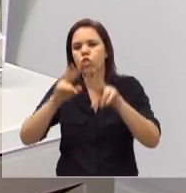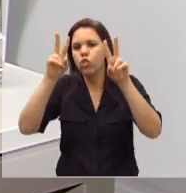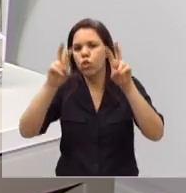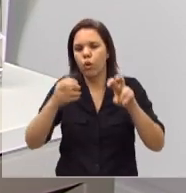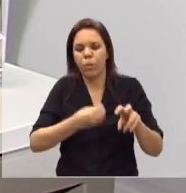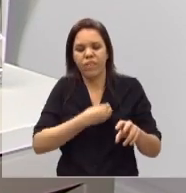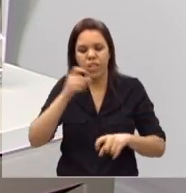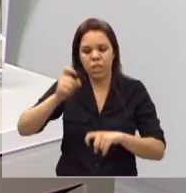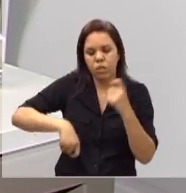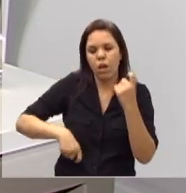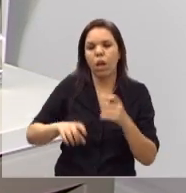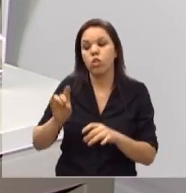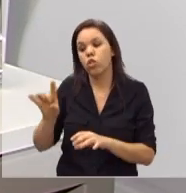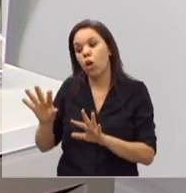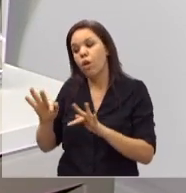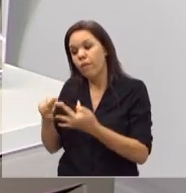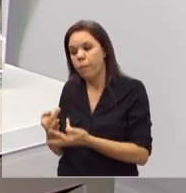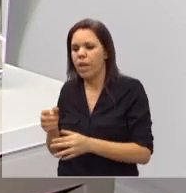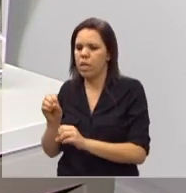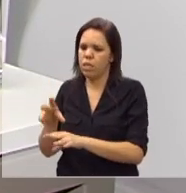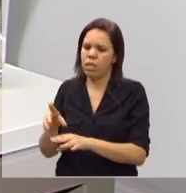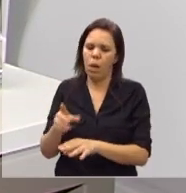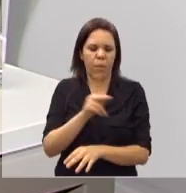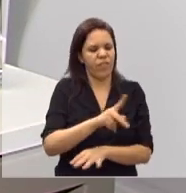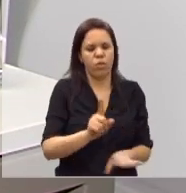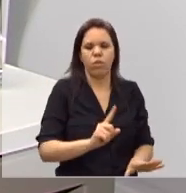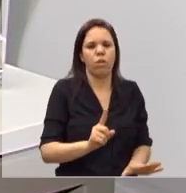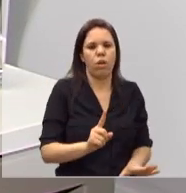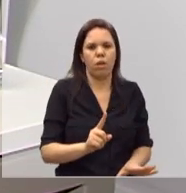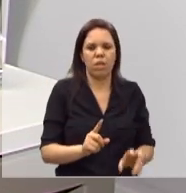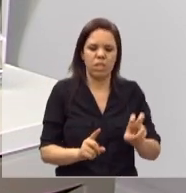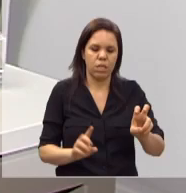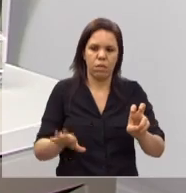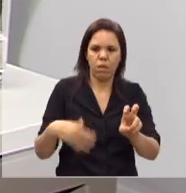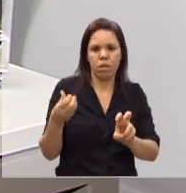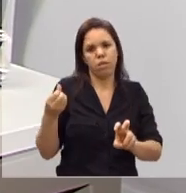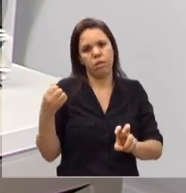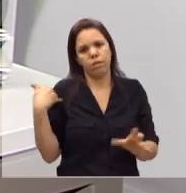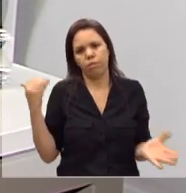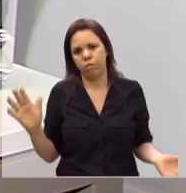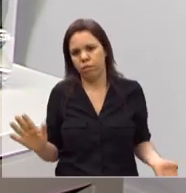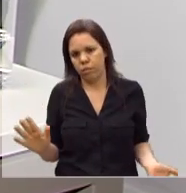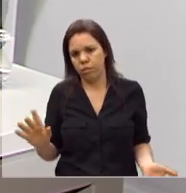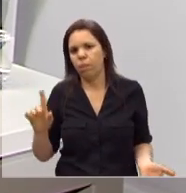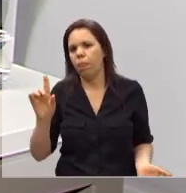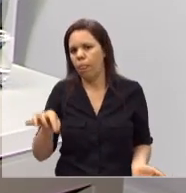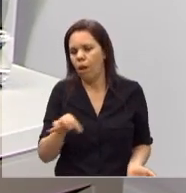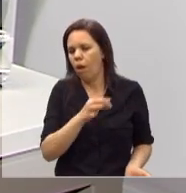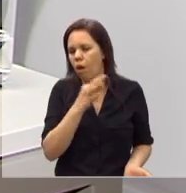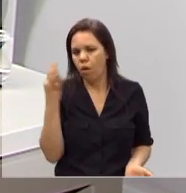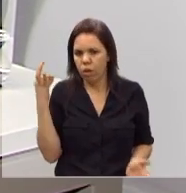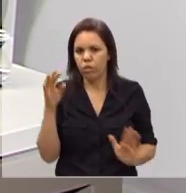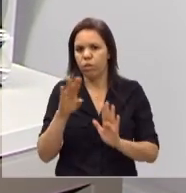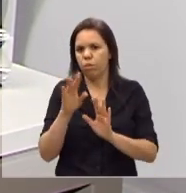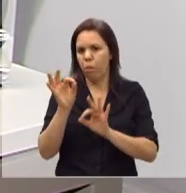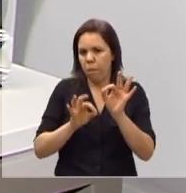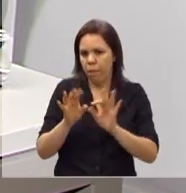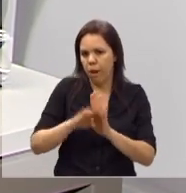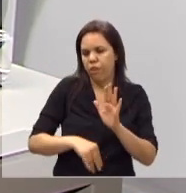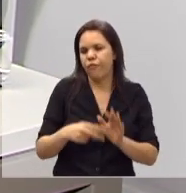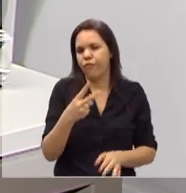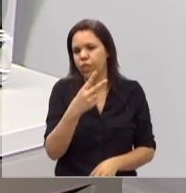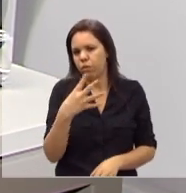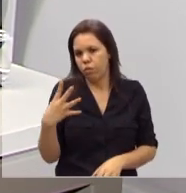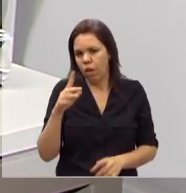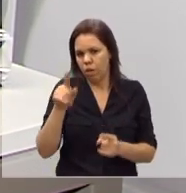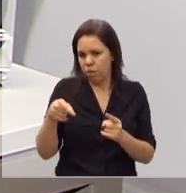pelos pais e não pelos professores, ainda mais para criança de 5 a 6 anos. Então foi um belo plano, com 24 metas